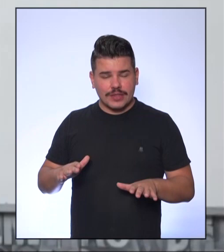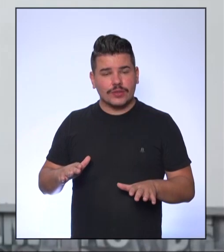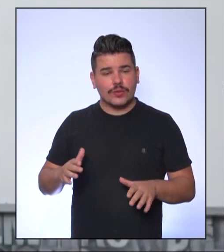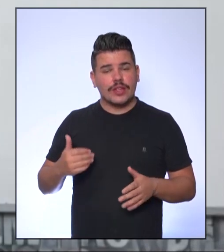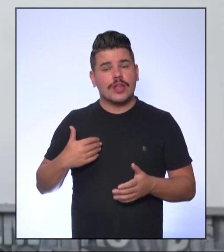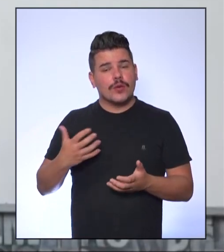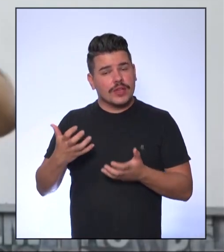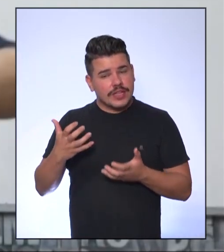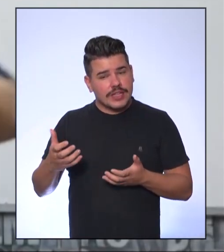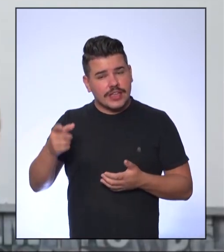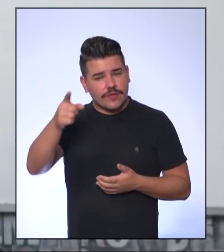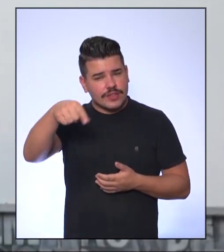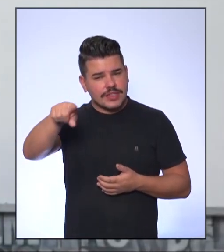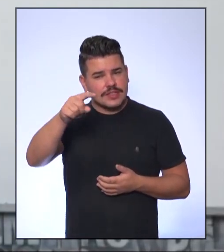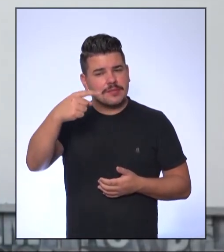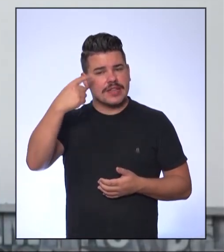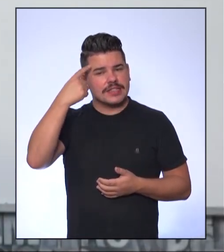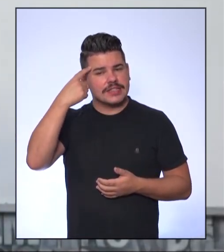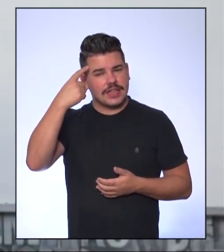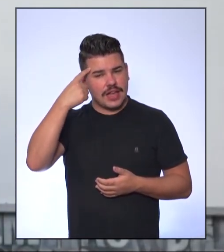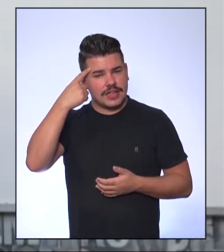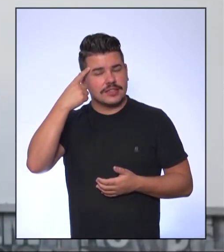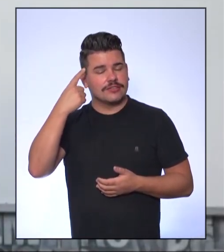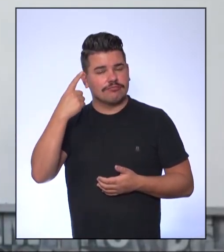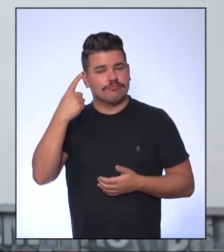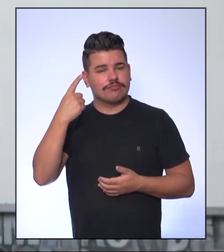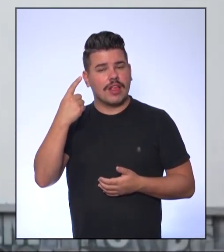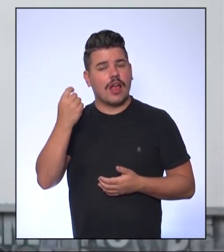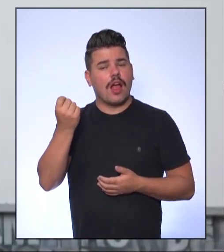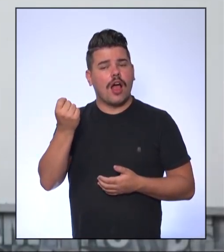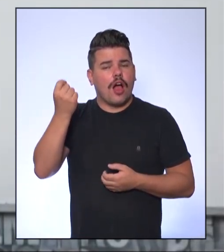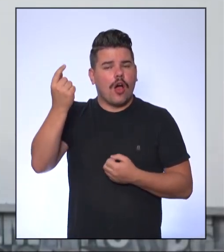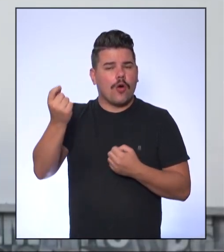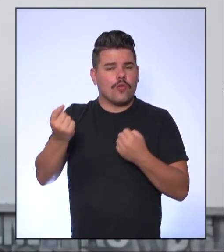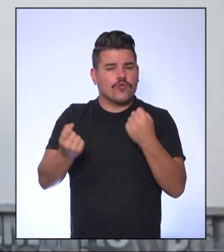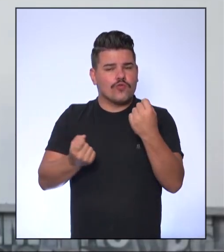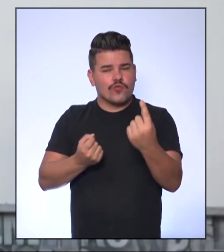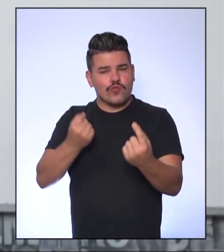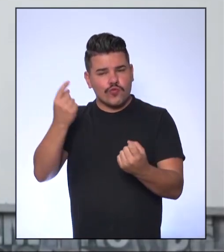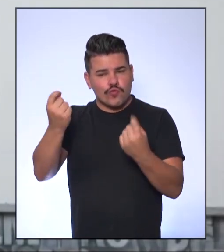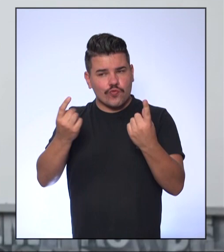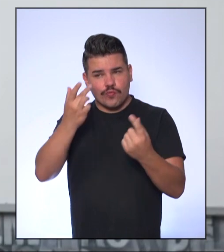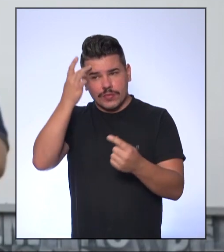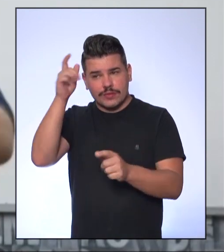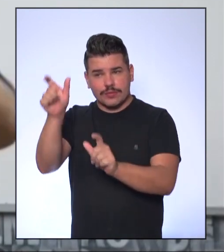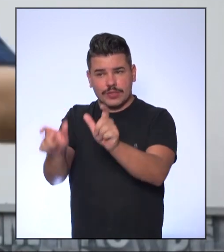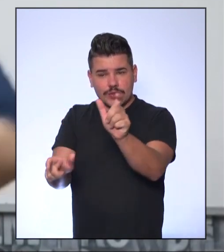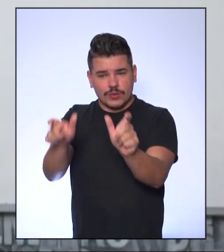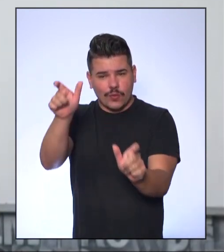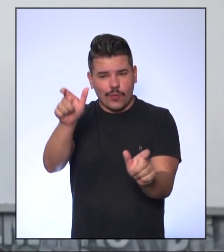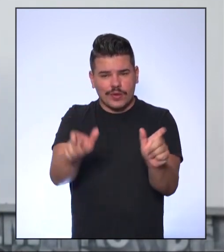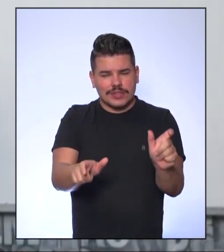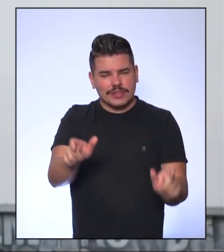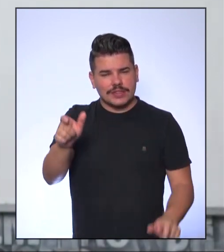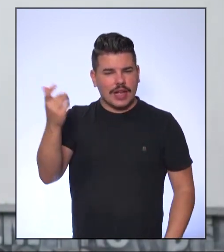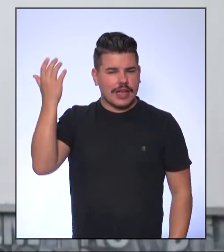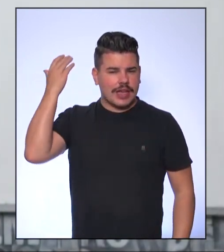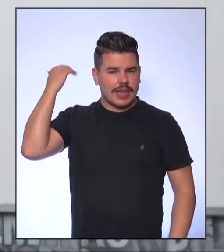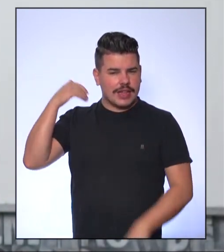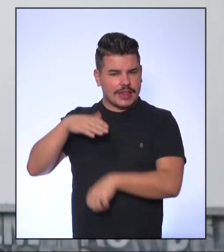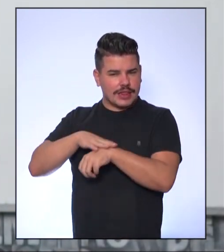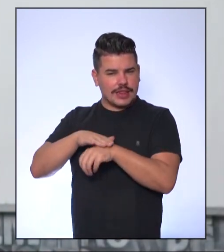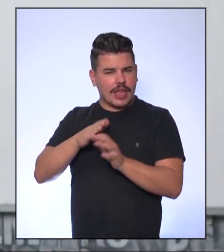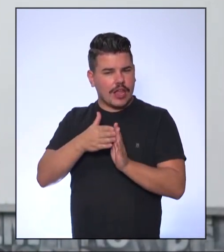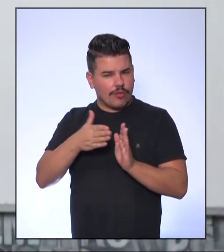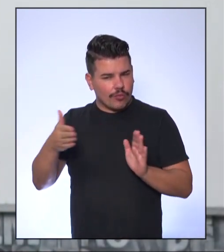queria pensar, né, em alguns intelectuais, em algumas mudanças. Professor, como assim?